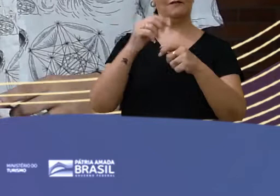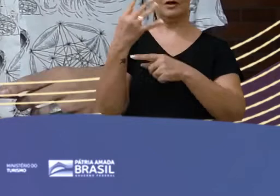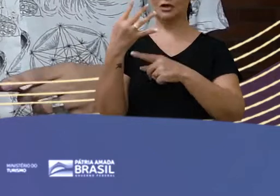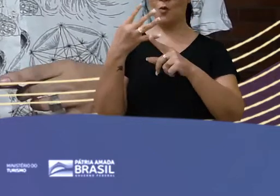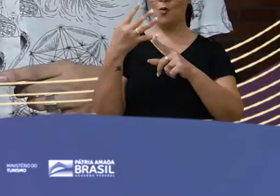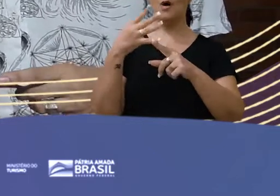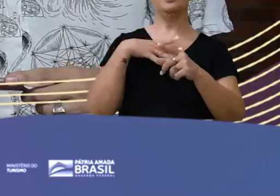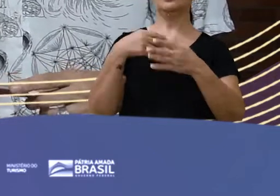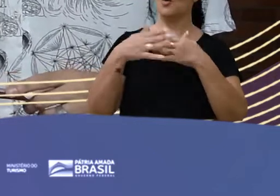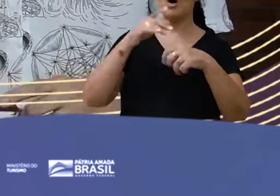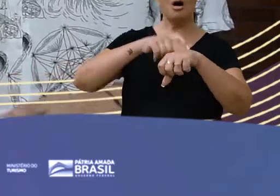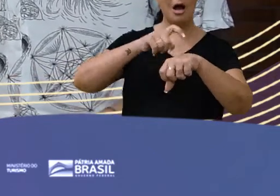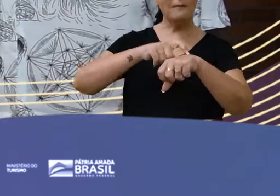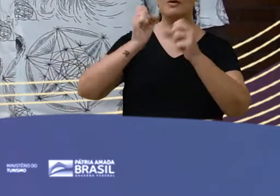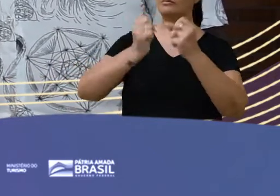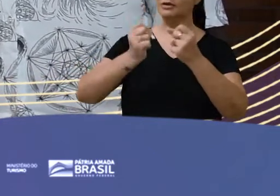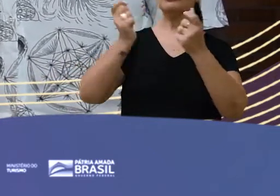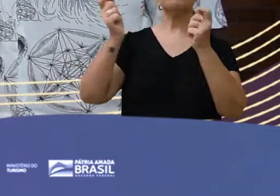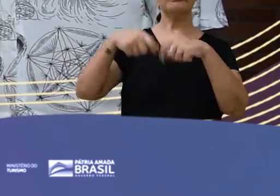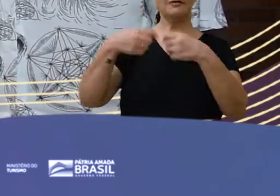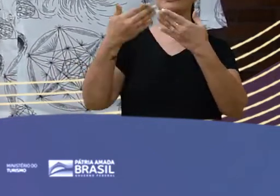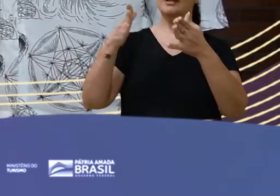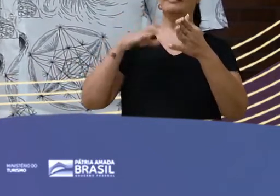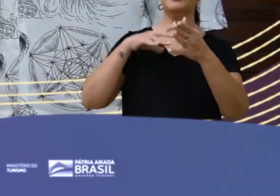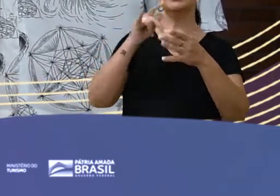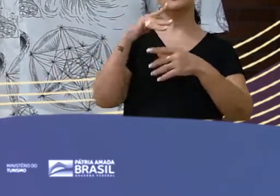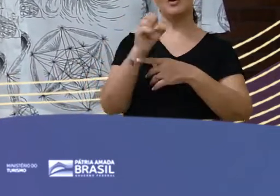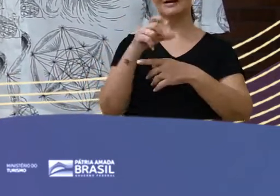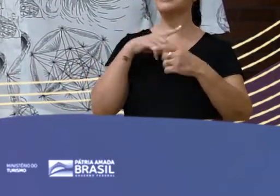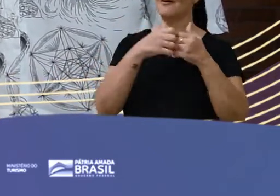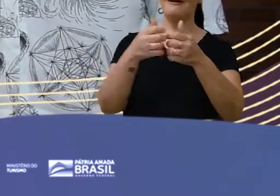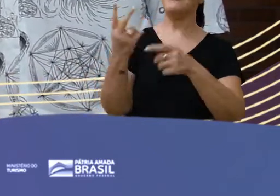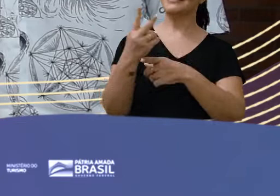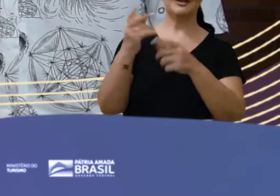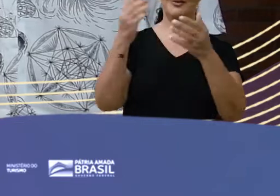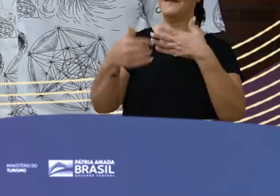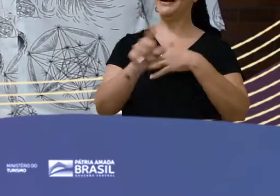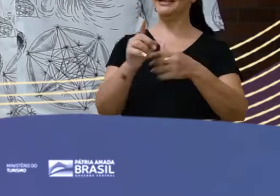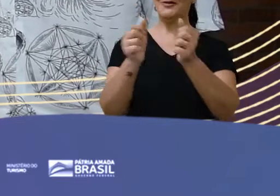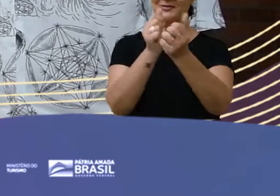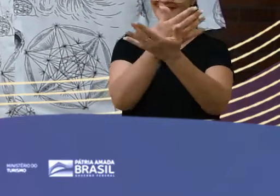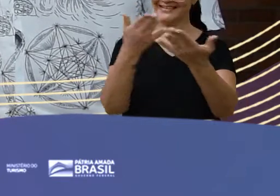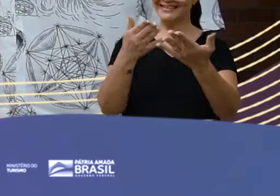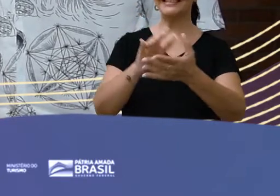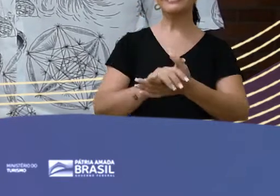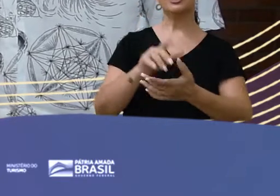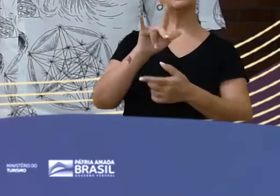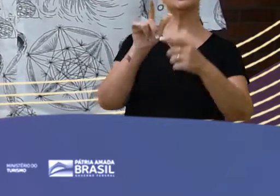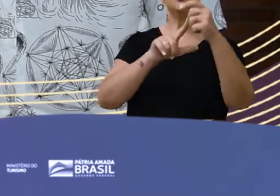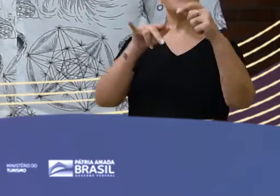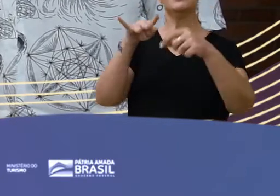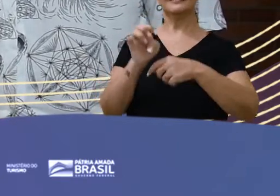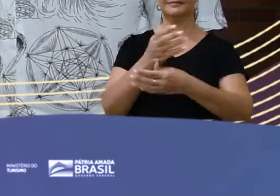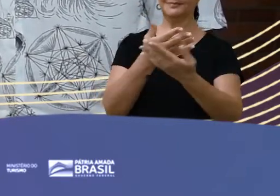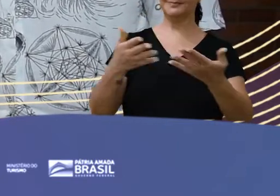têm 3 EPs lançados, mas já estão produzindo 4. A qualquer momento deve estar saindo os spoilers. Então, acompanha essa dupla, não